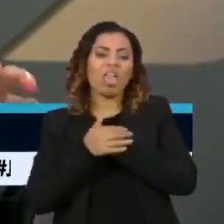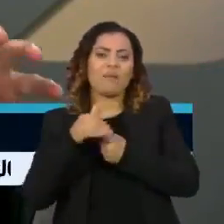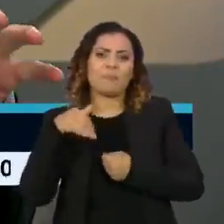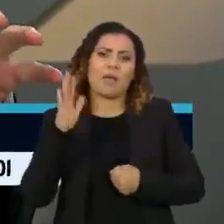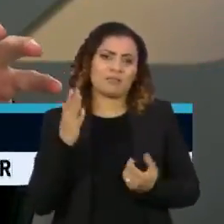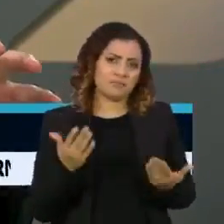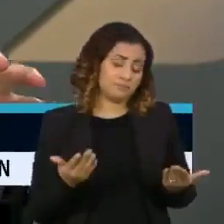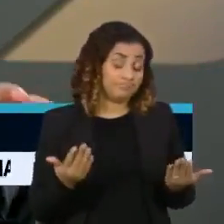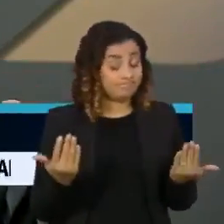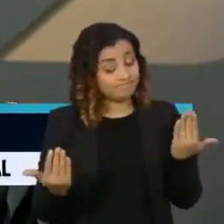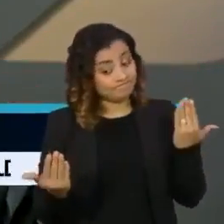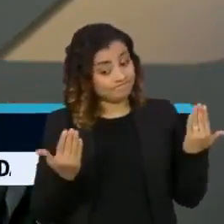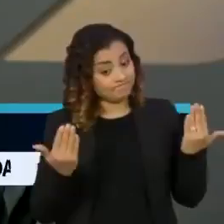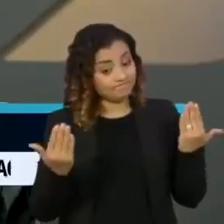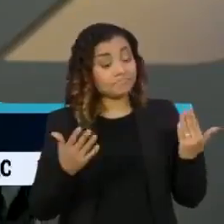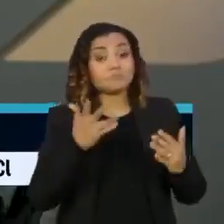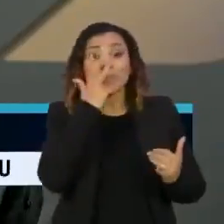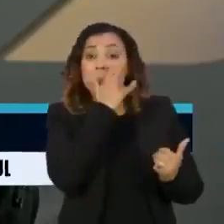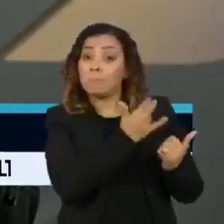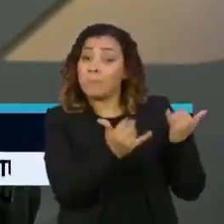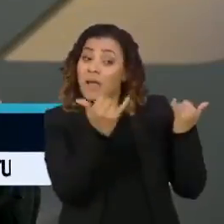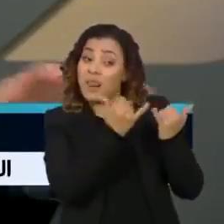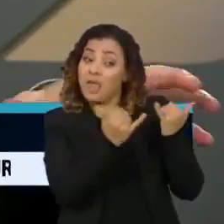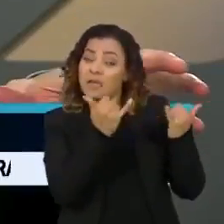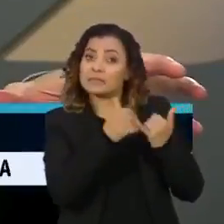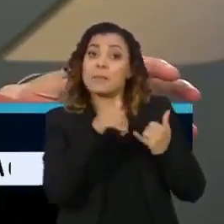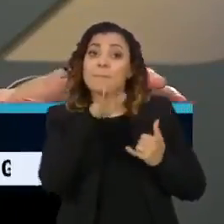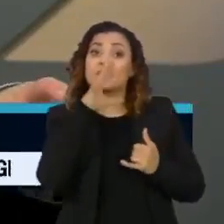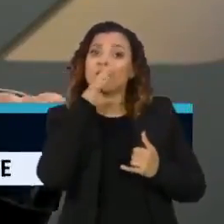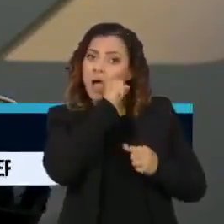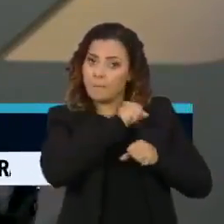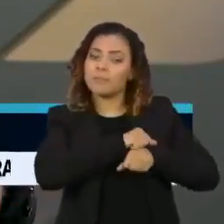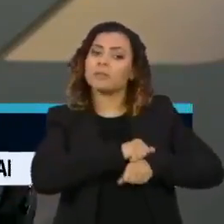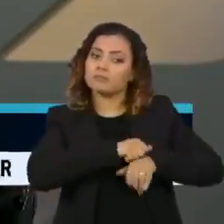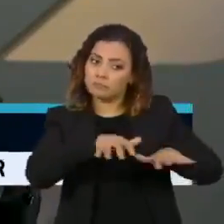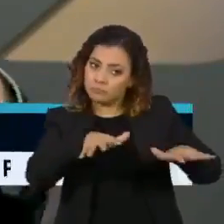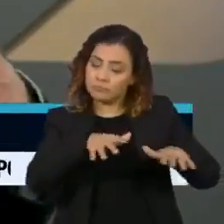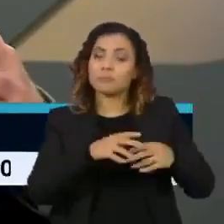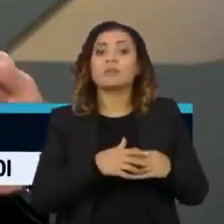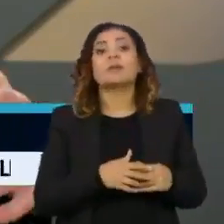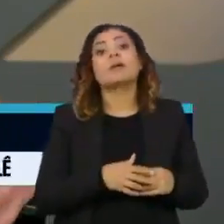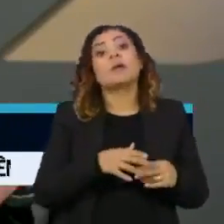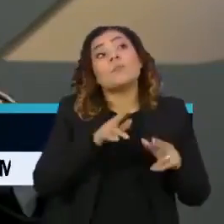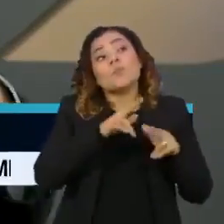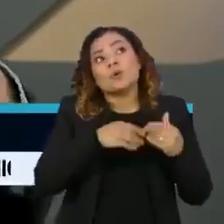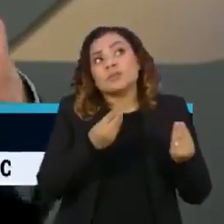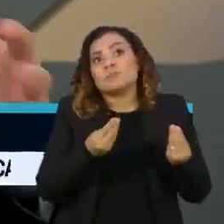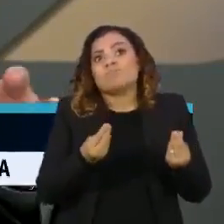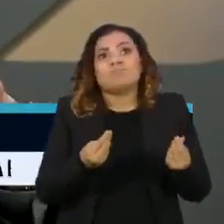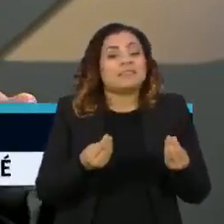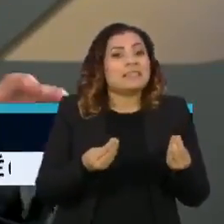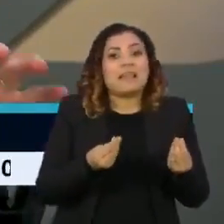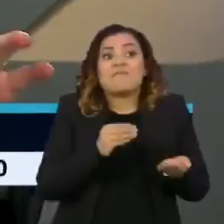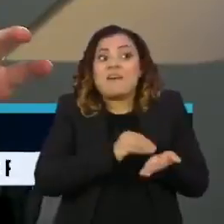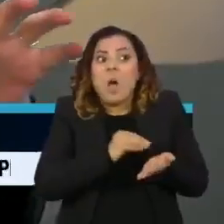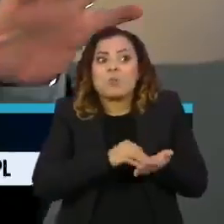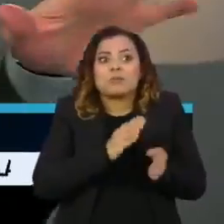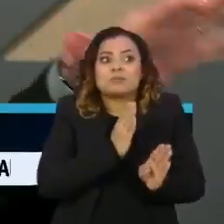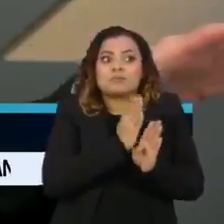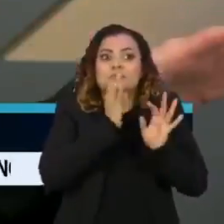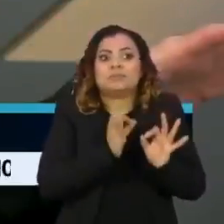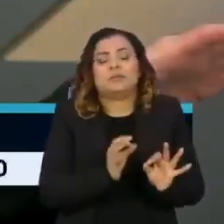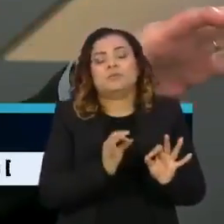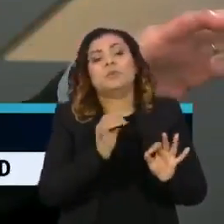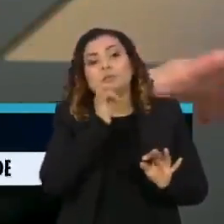a a minha impressão é que ela é mais rápida e isso tá ainda sendo digerido